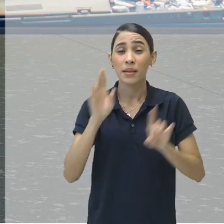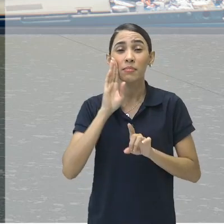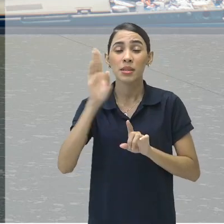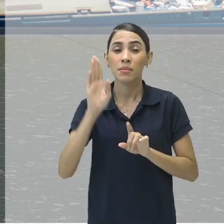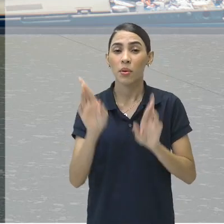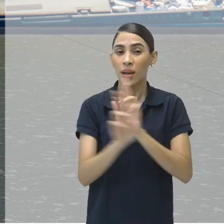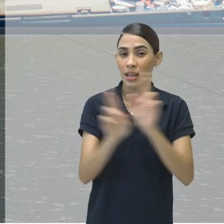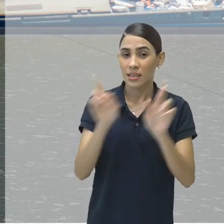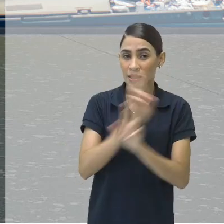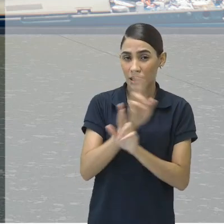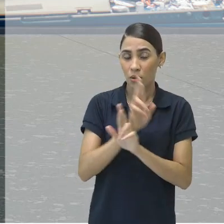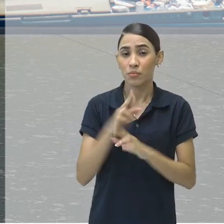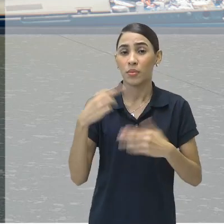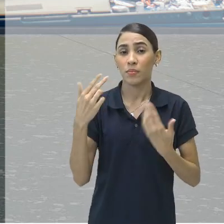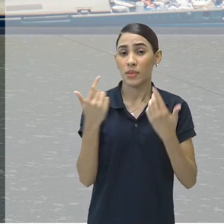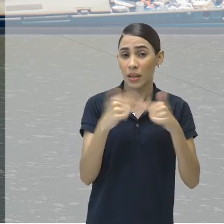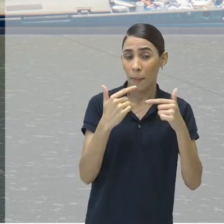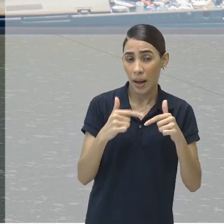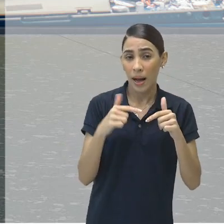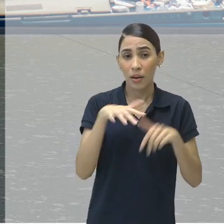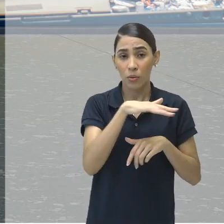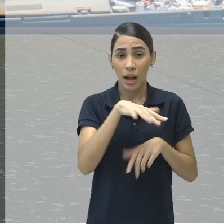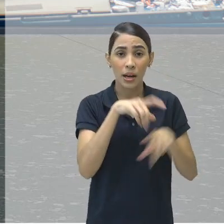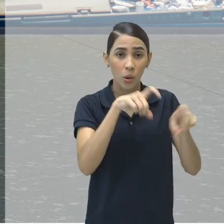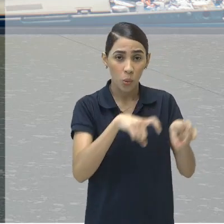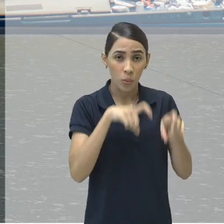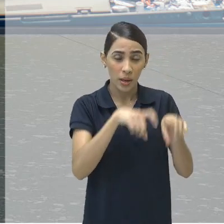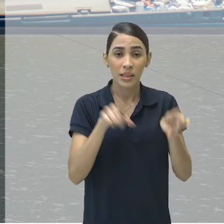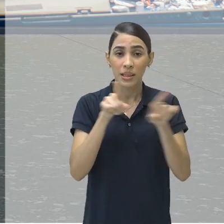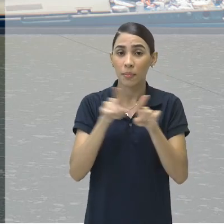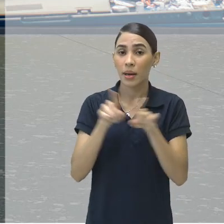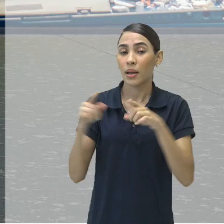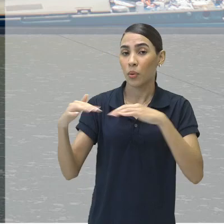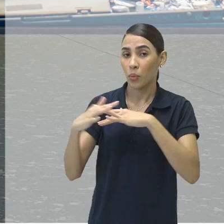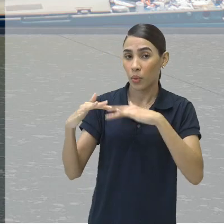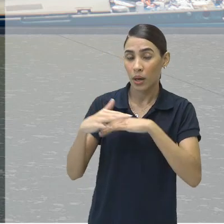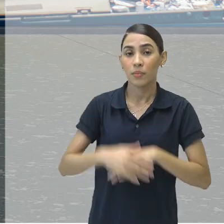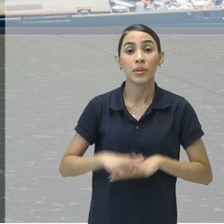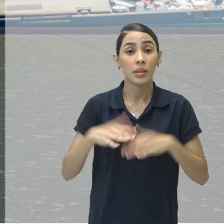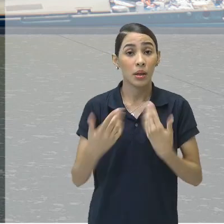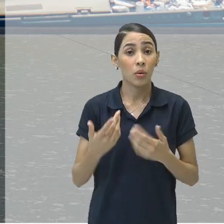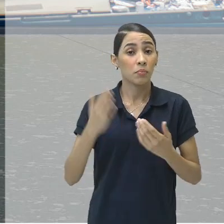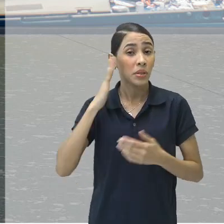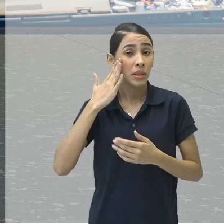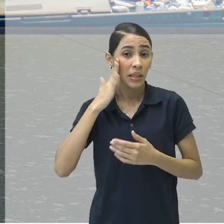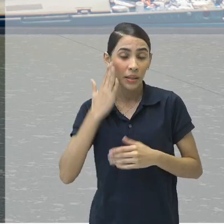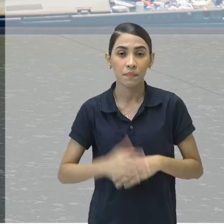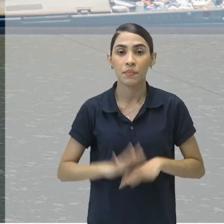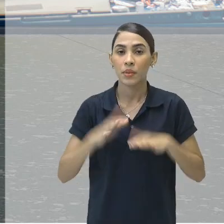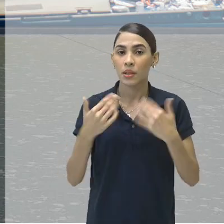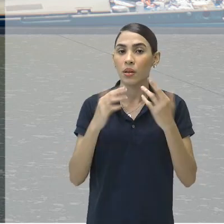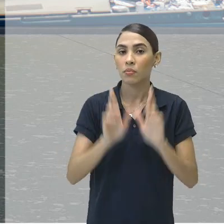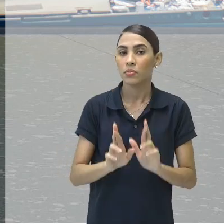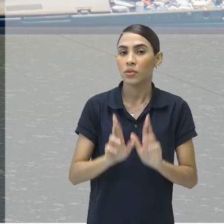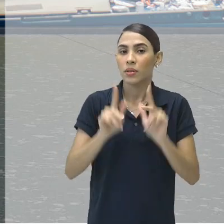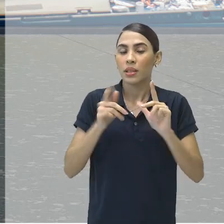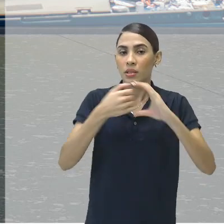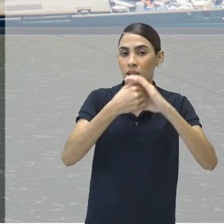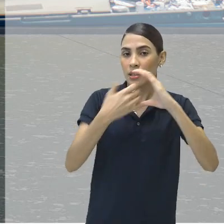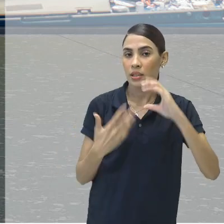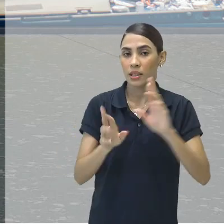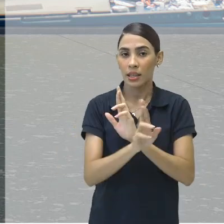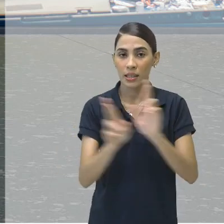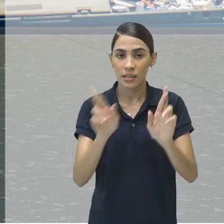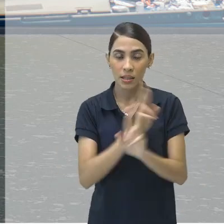na Amazônia urbana e rural. E é justamente isso que a gente vai entender nesse primeiro momento. As principais características das